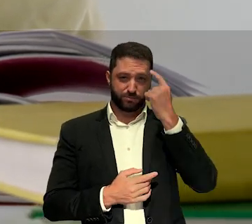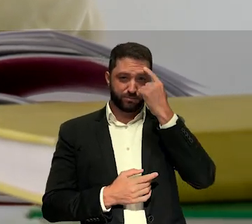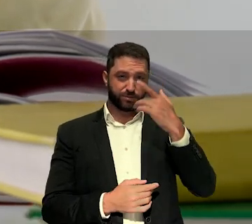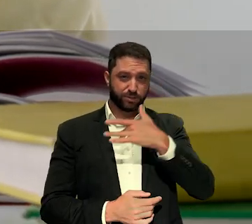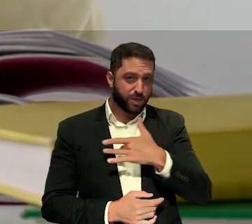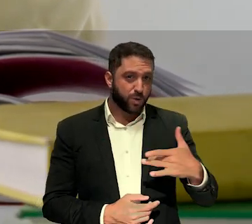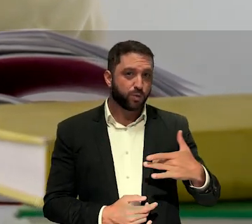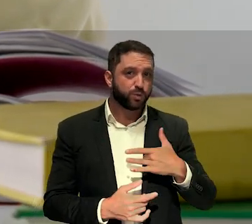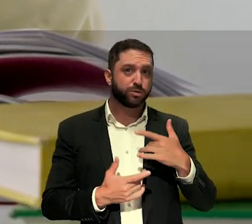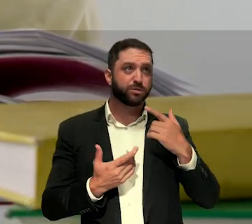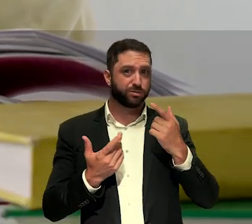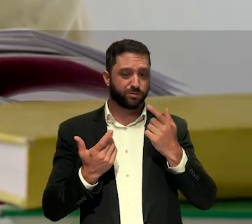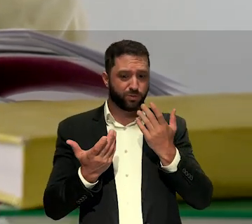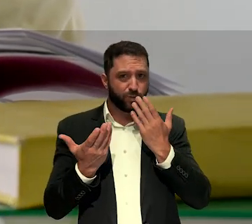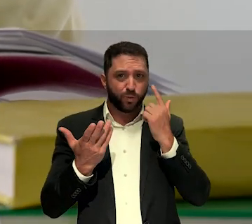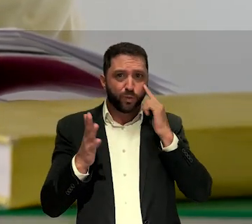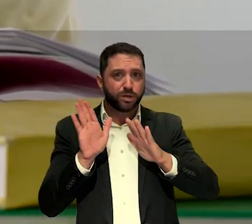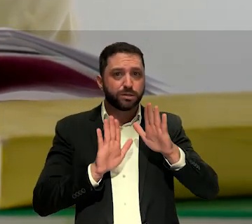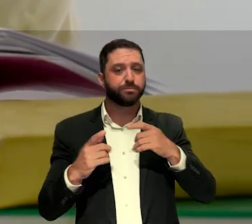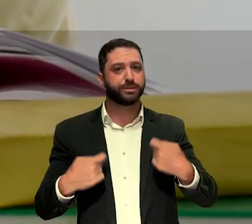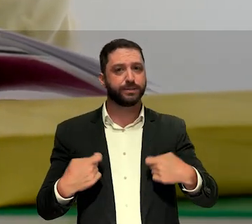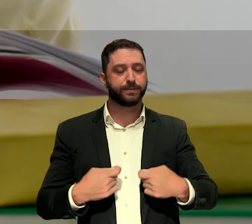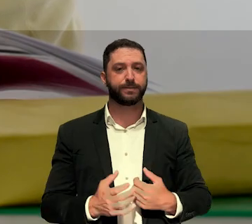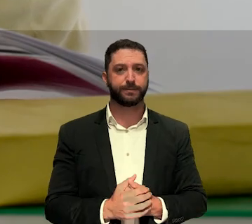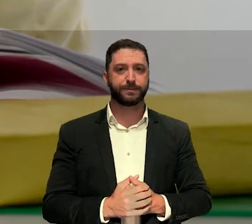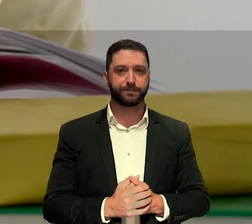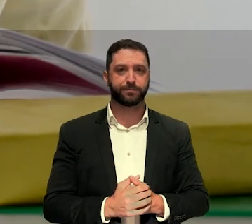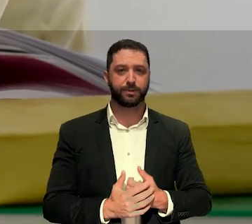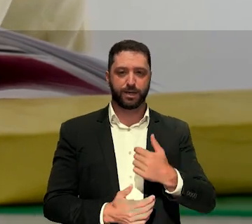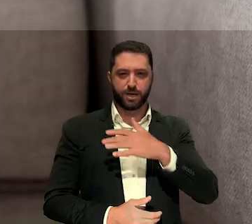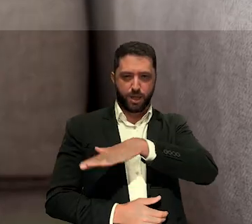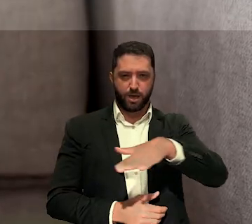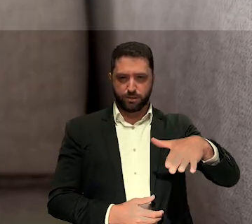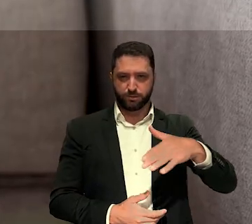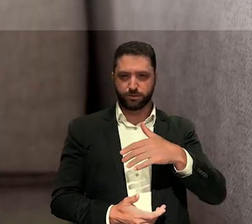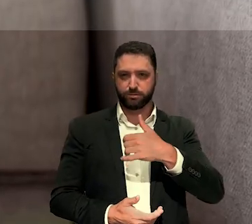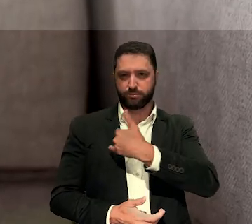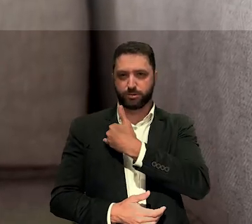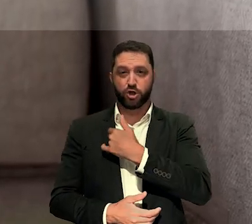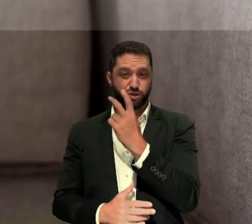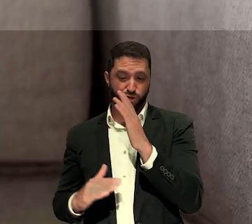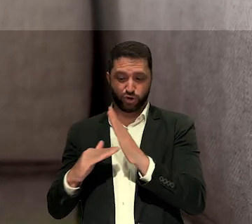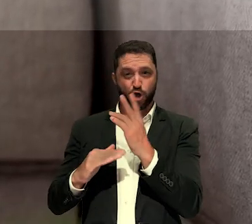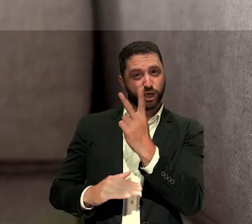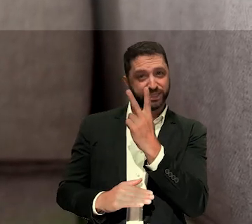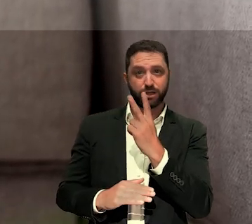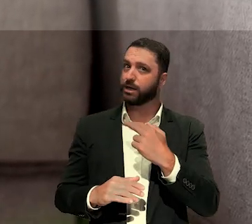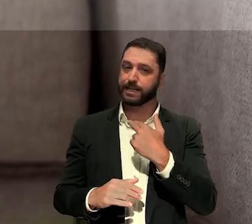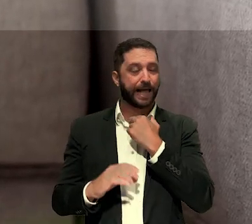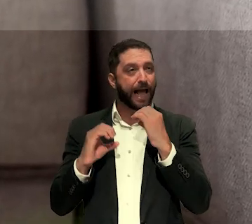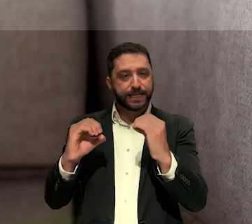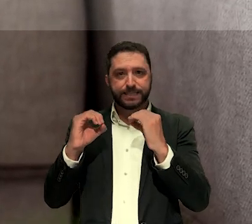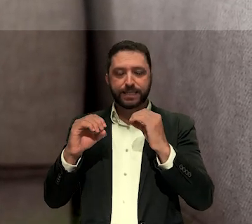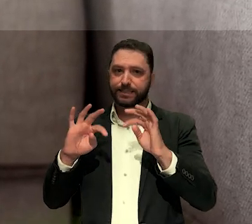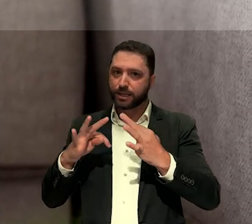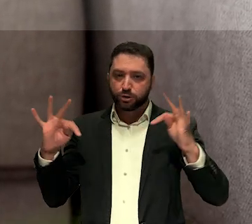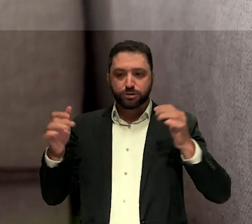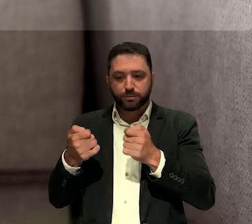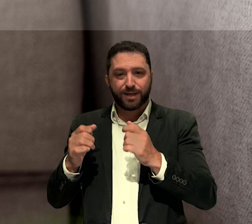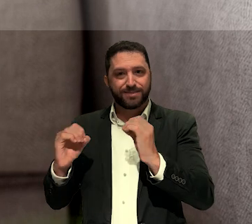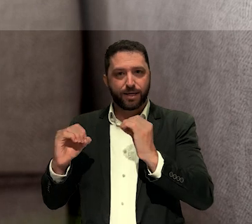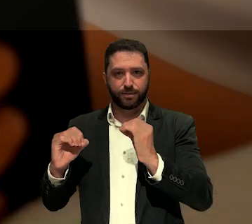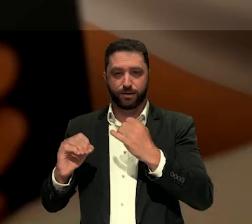e mental das crianças continuam as mesmas. Crianças até 2 anos, nada de